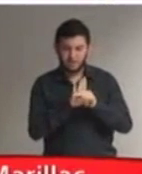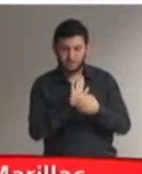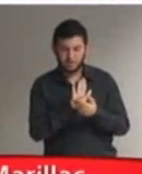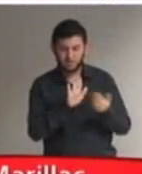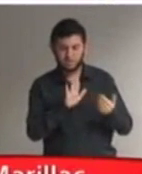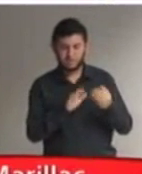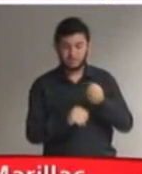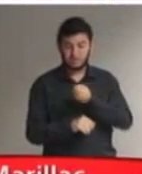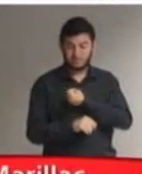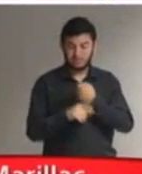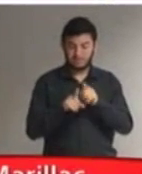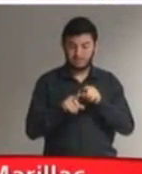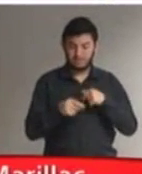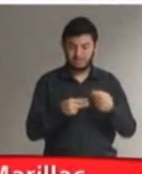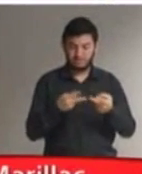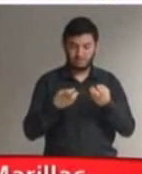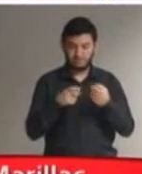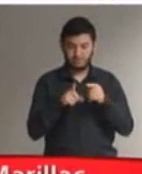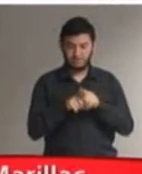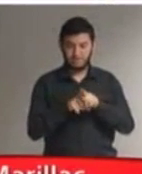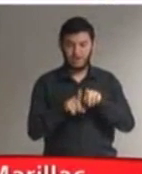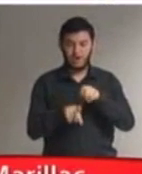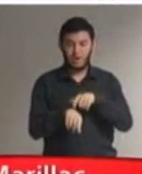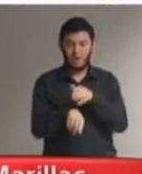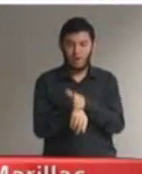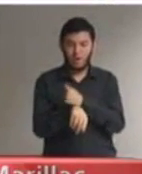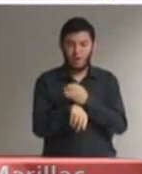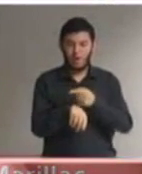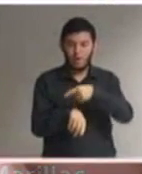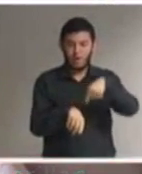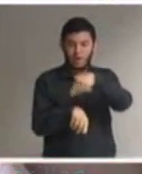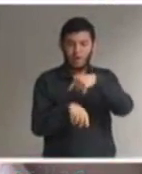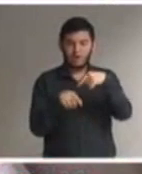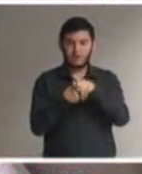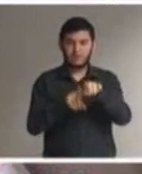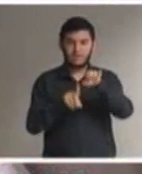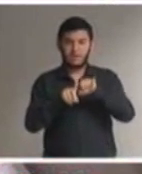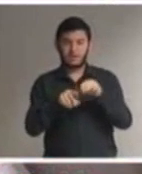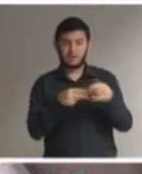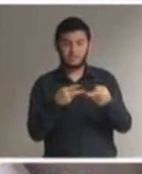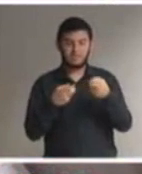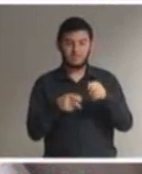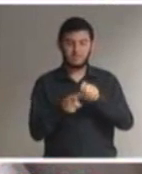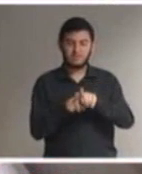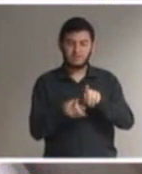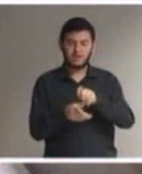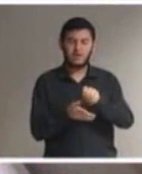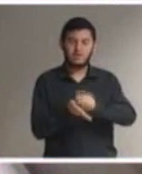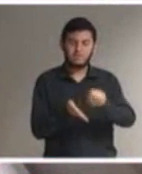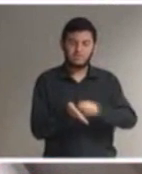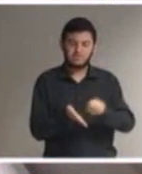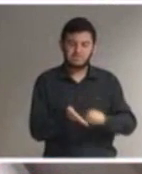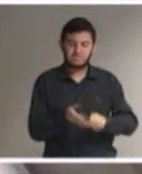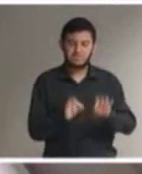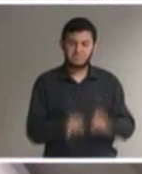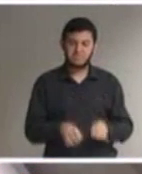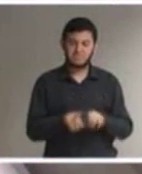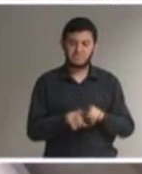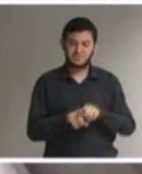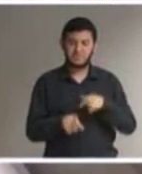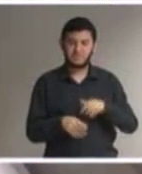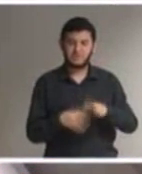identifico a hora, o calendário. Desenho bem a letra quando escrevo. No recreio, jogo. Perco e ganho.